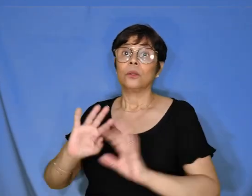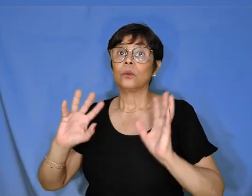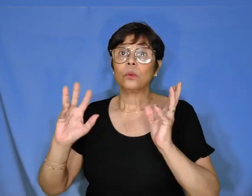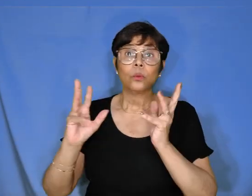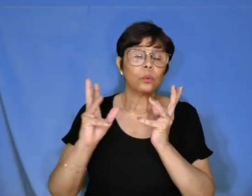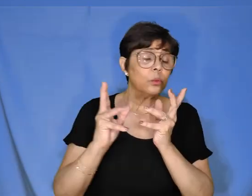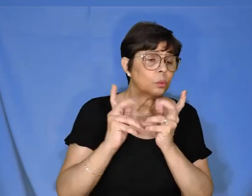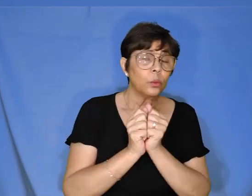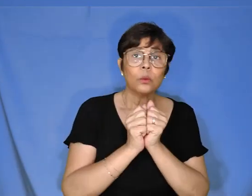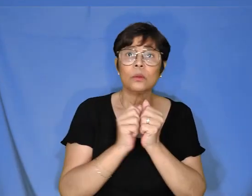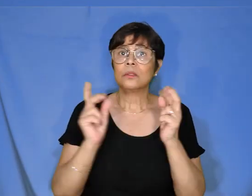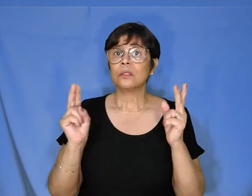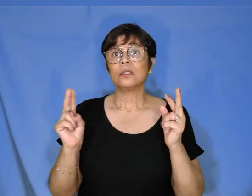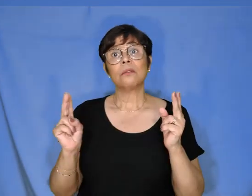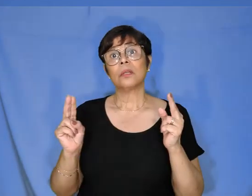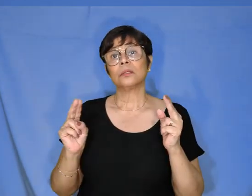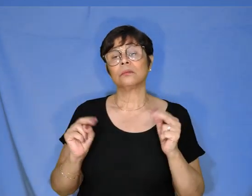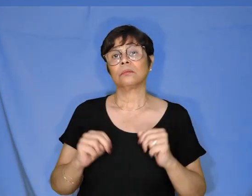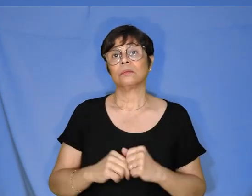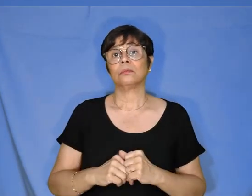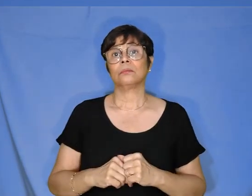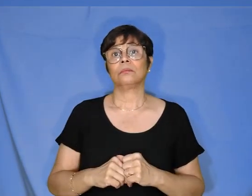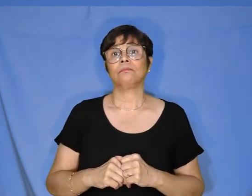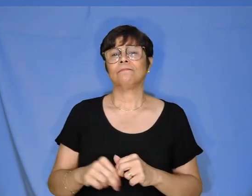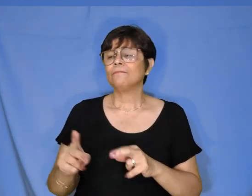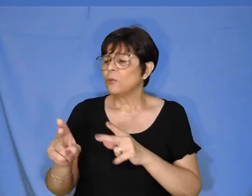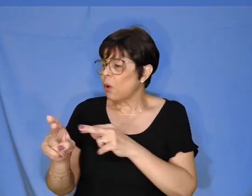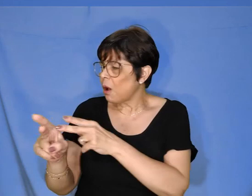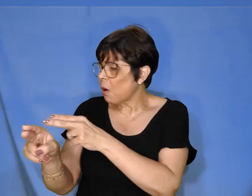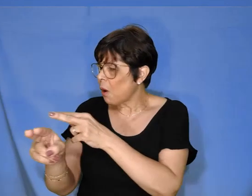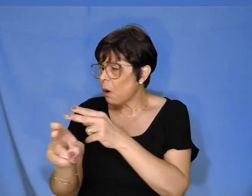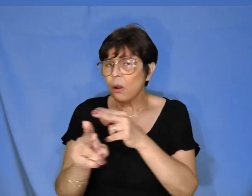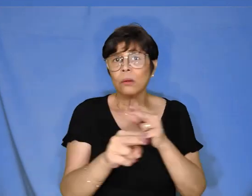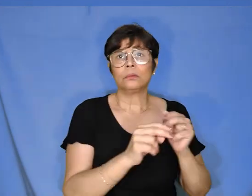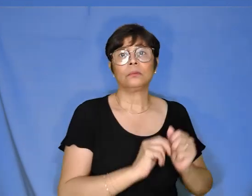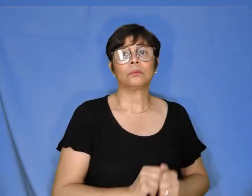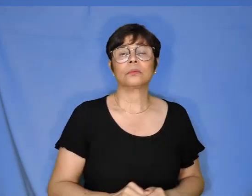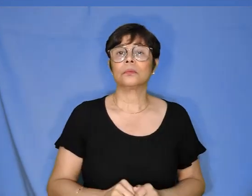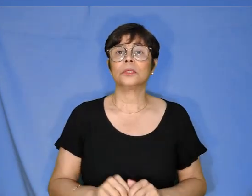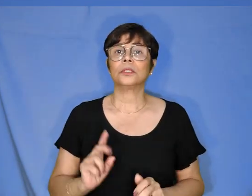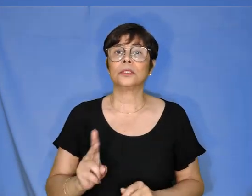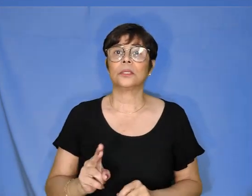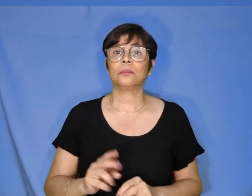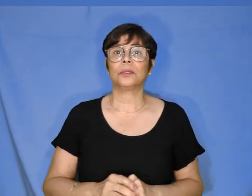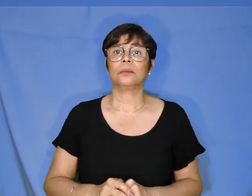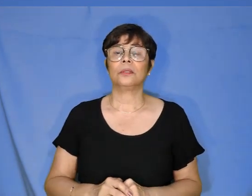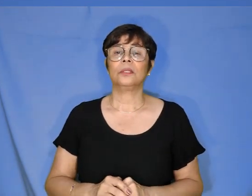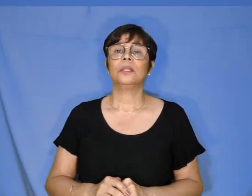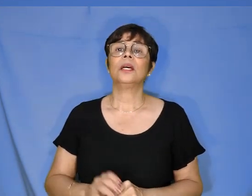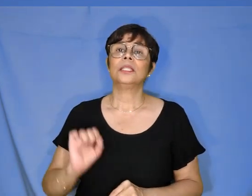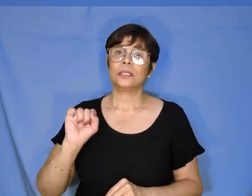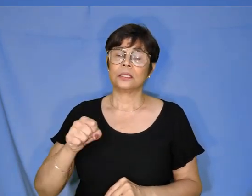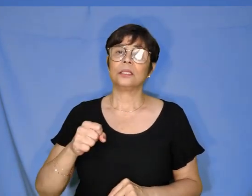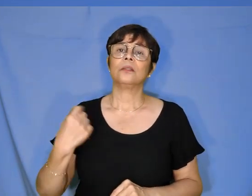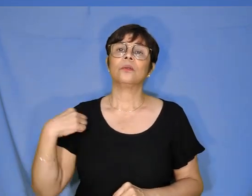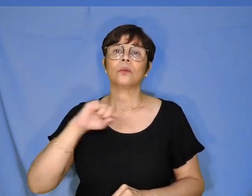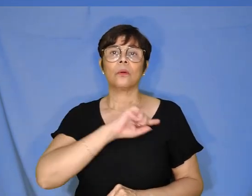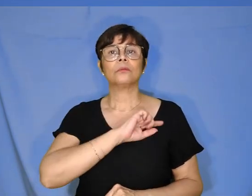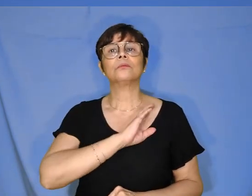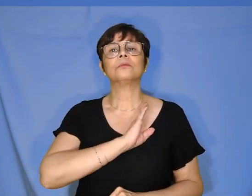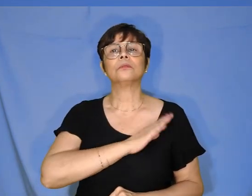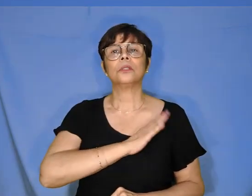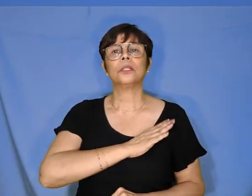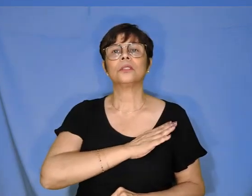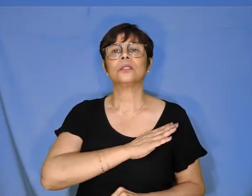aquele a quem a gente julga inferior. Essa é uma atitude nobilíssima de um coração cheio do